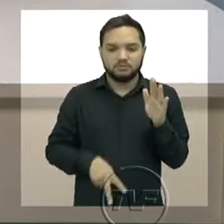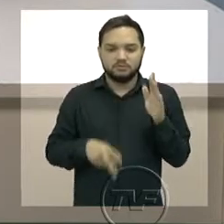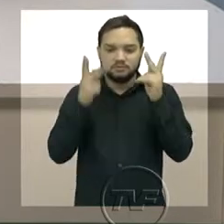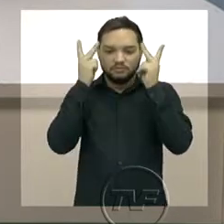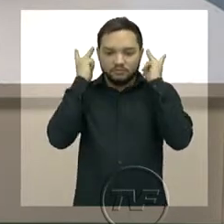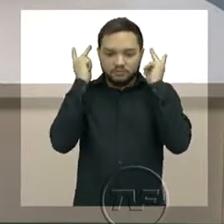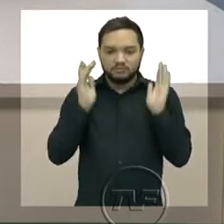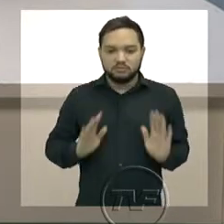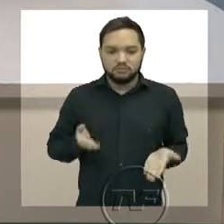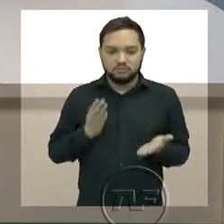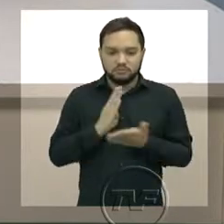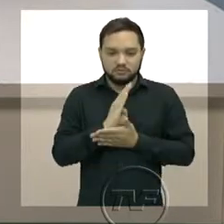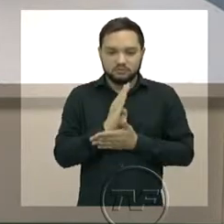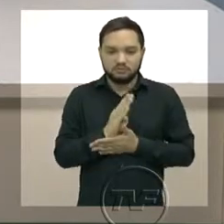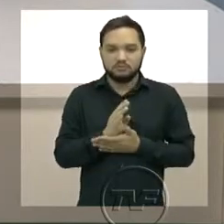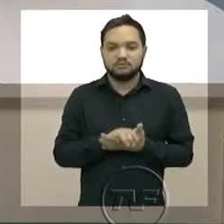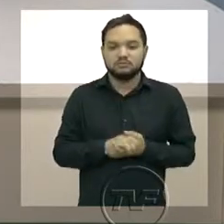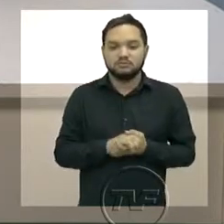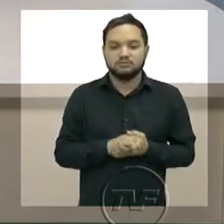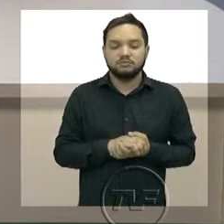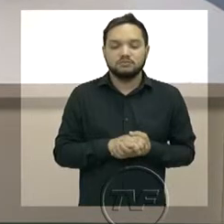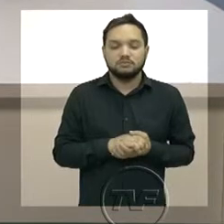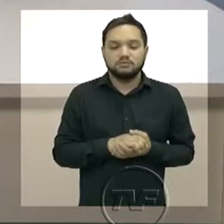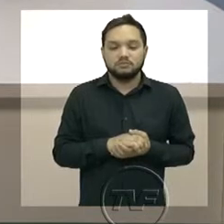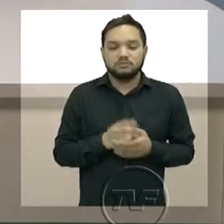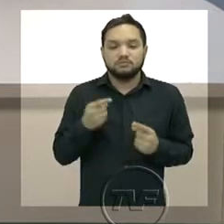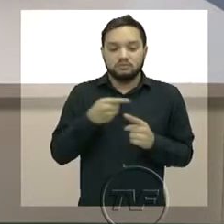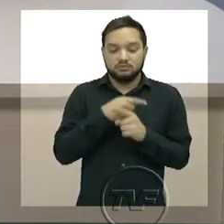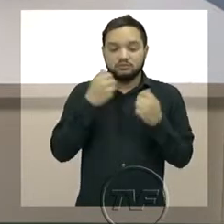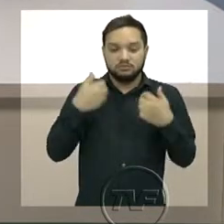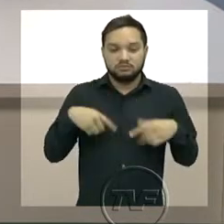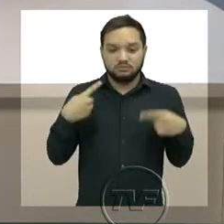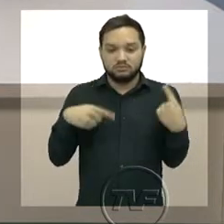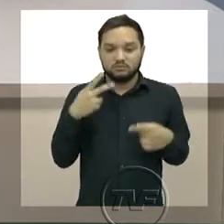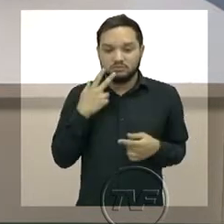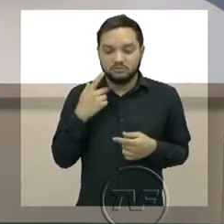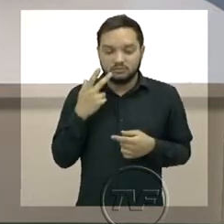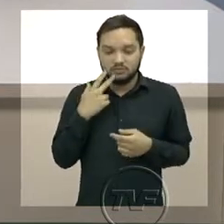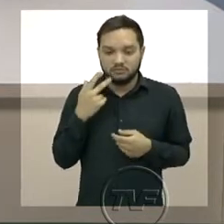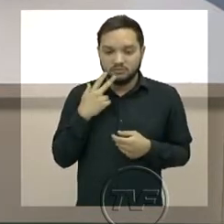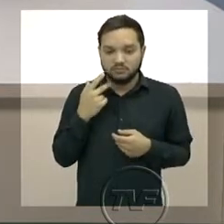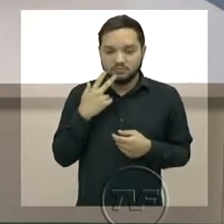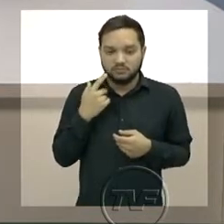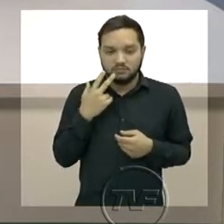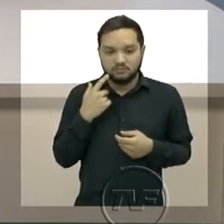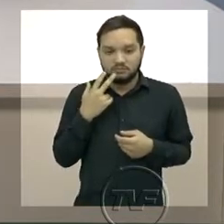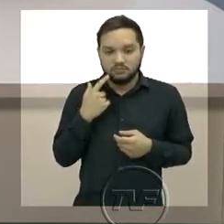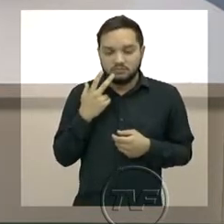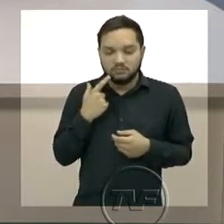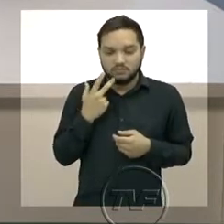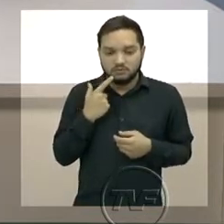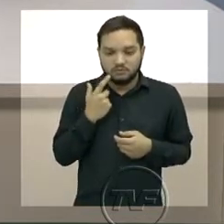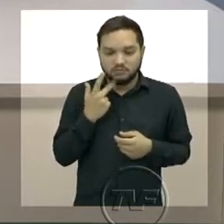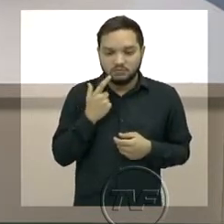Municipal de Fortaleza, e a gente vinha falando sobre política na cidade de Fortaleza para, então, um arremate.